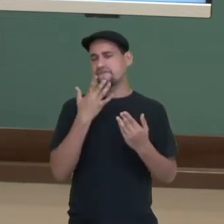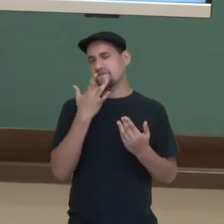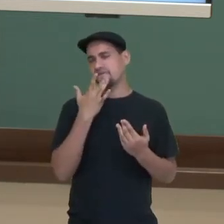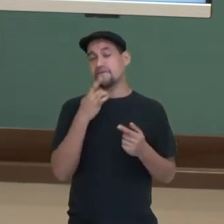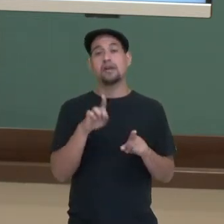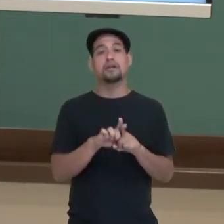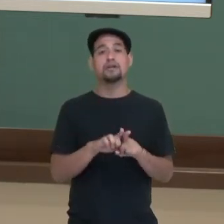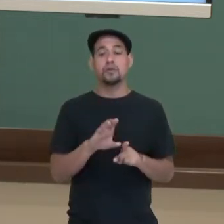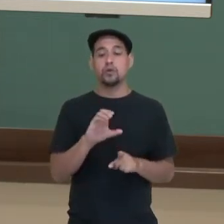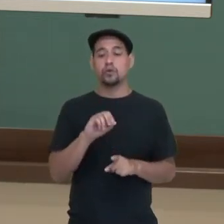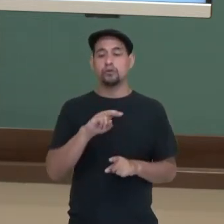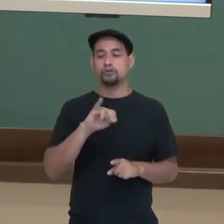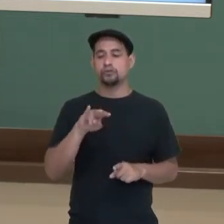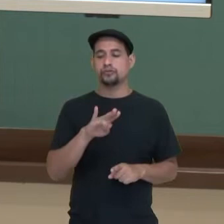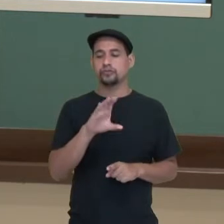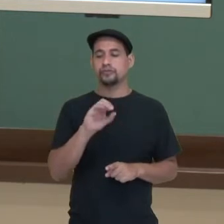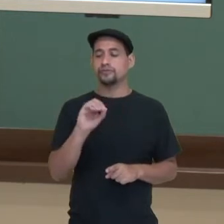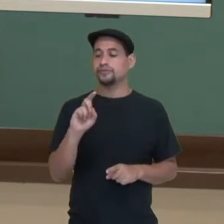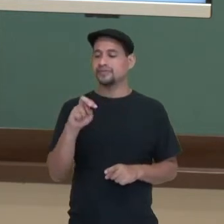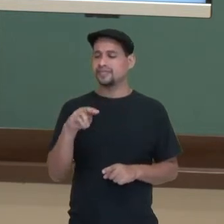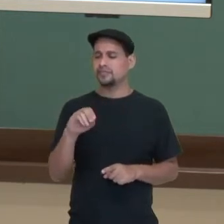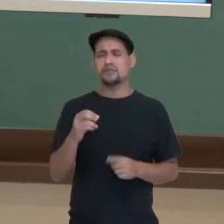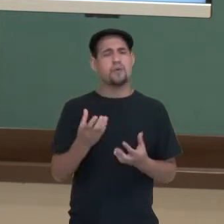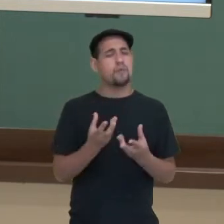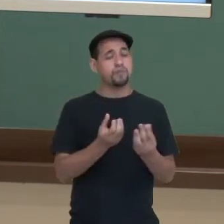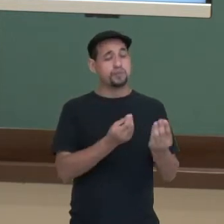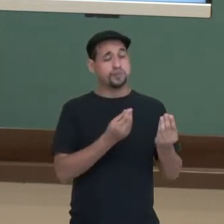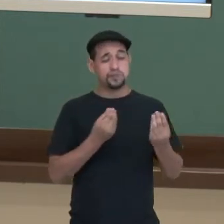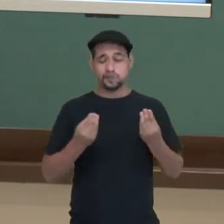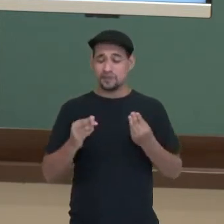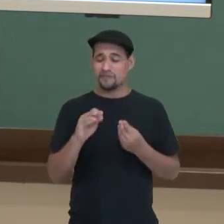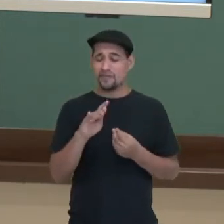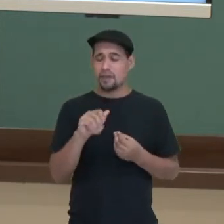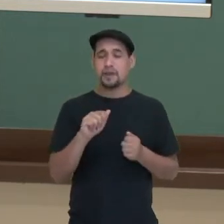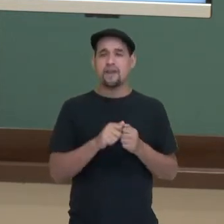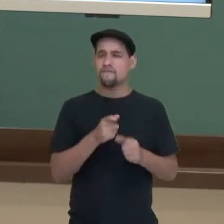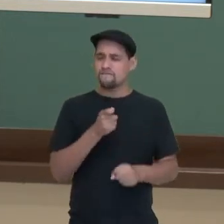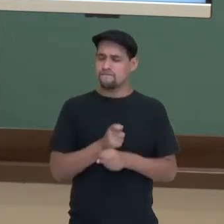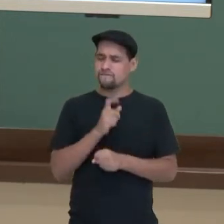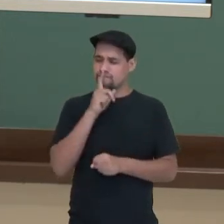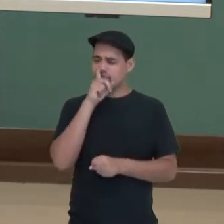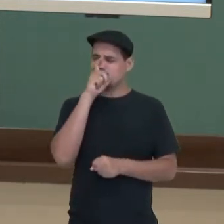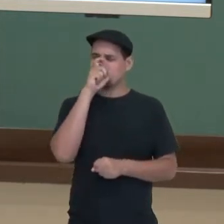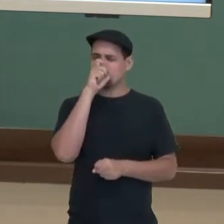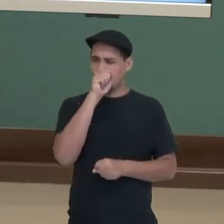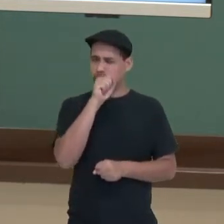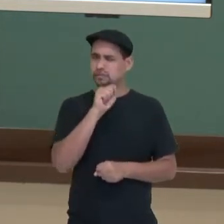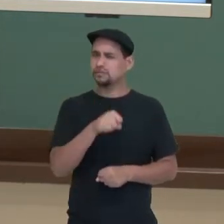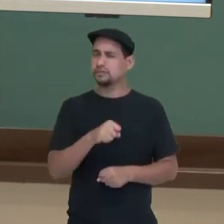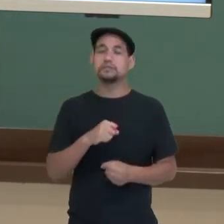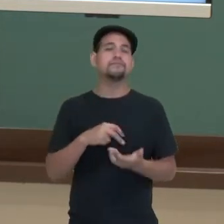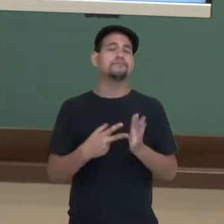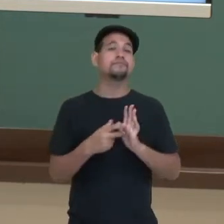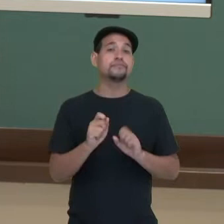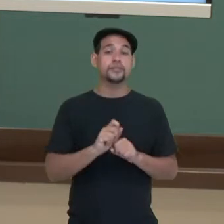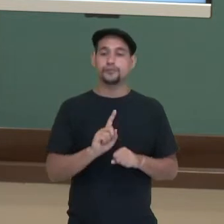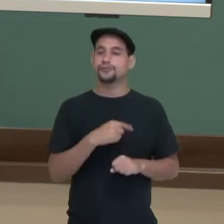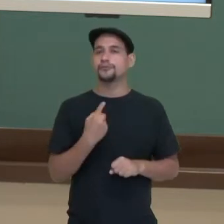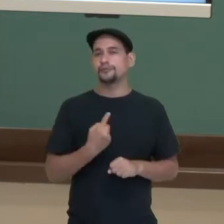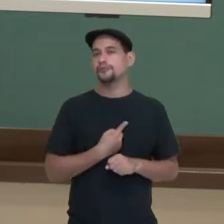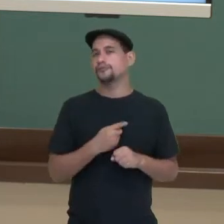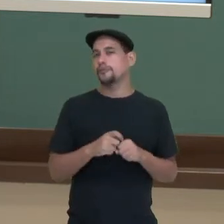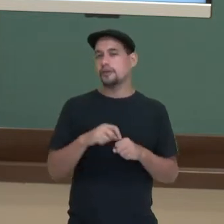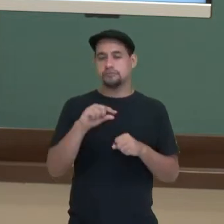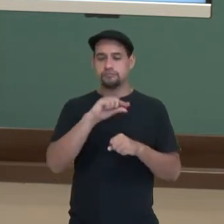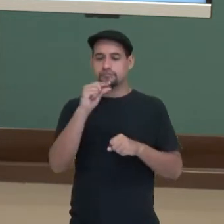tecido conjuntivo denso, ele tem muitas fibras e então ele é mais resistente. É o tecido que forma, por exemplo, os nossos tendões e